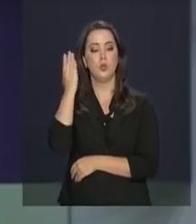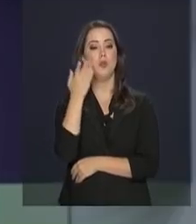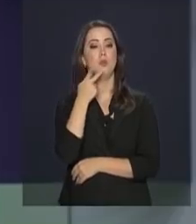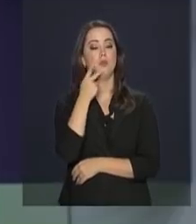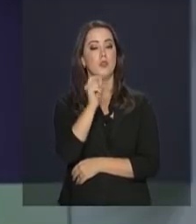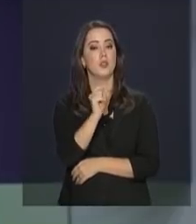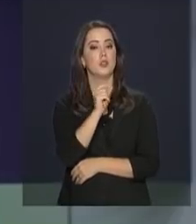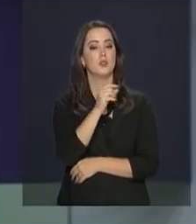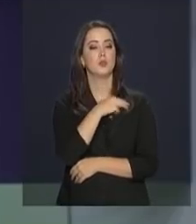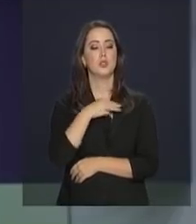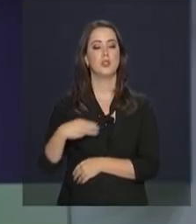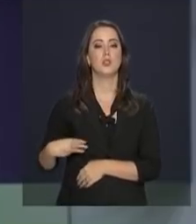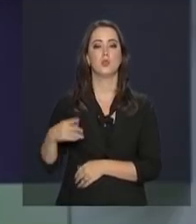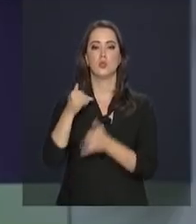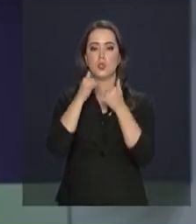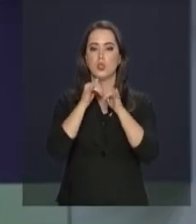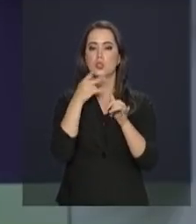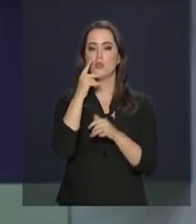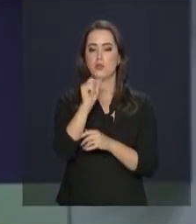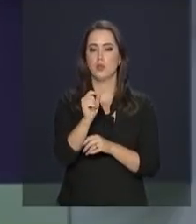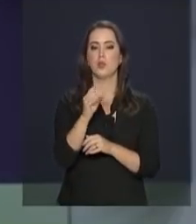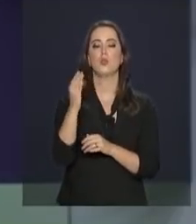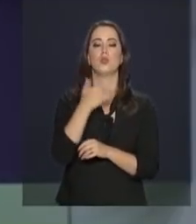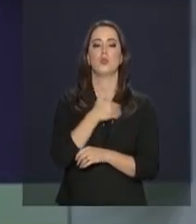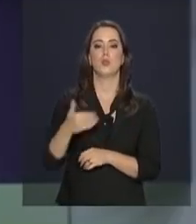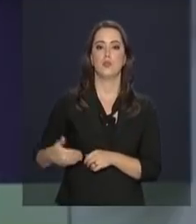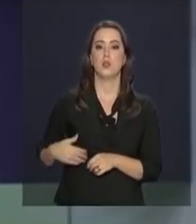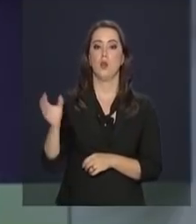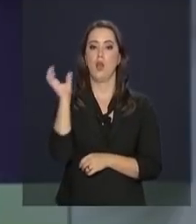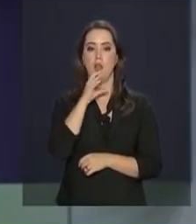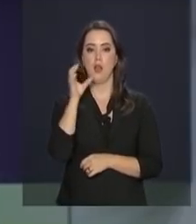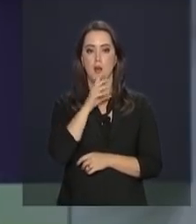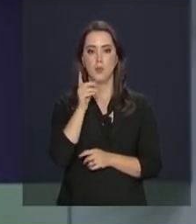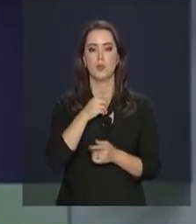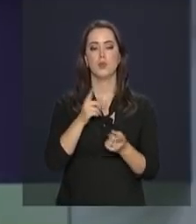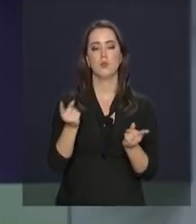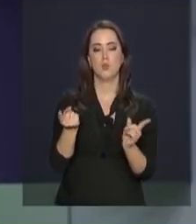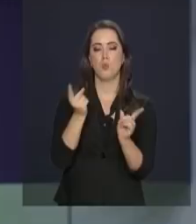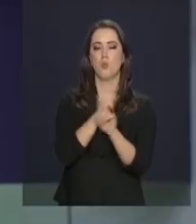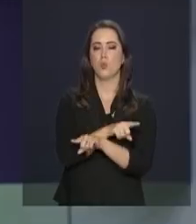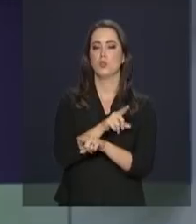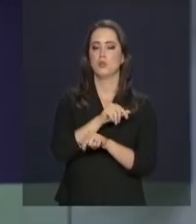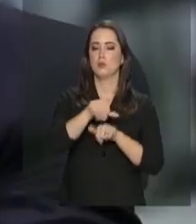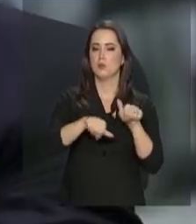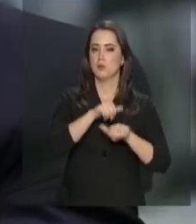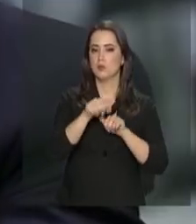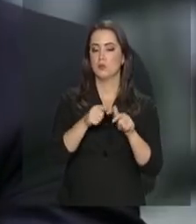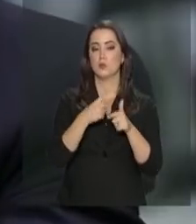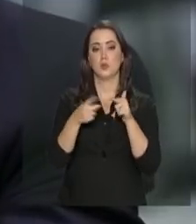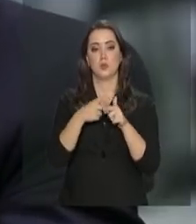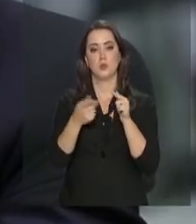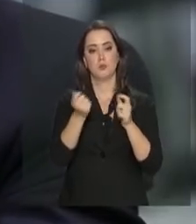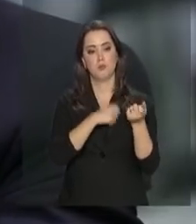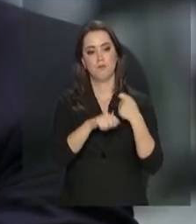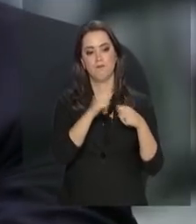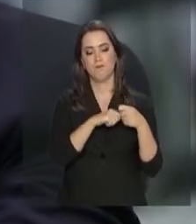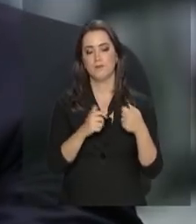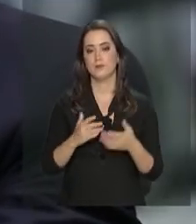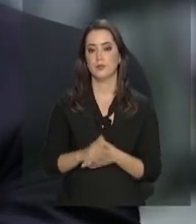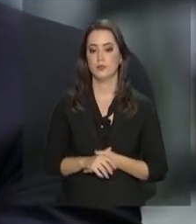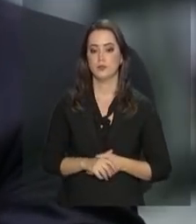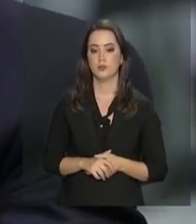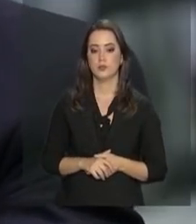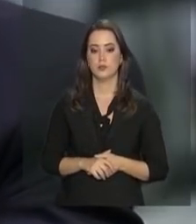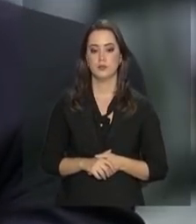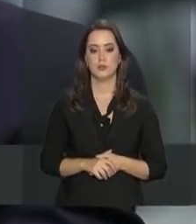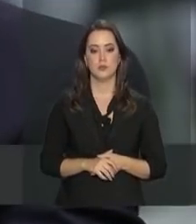agiu de forma rápida e eficiente na reversão do cenário de crise econômica nós estamos